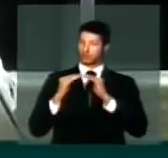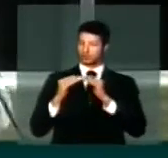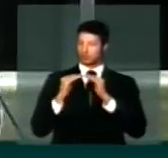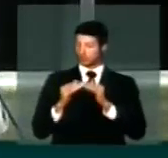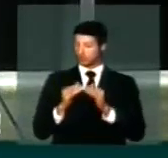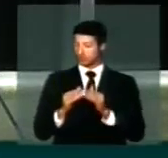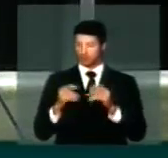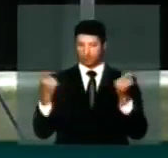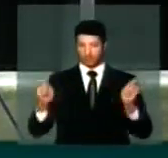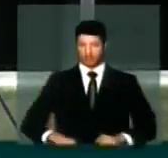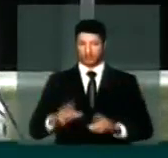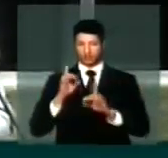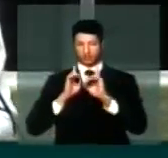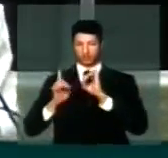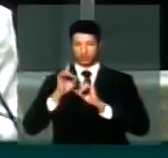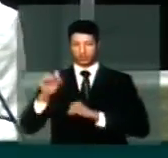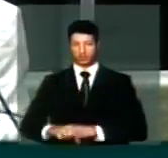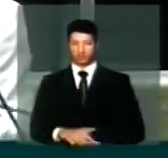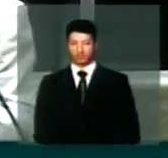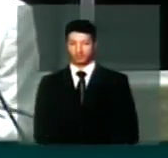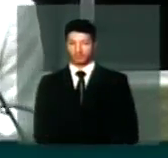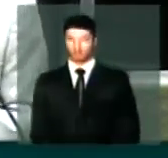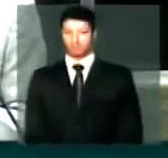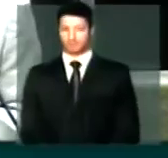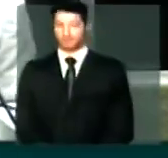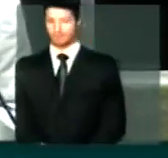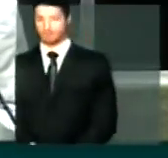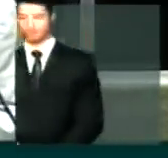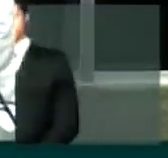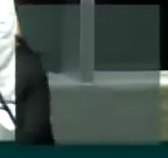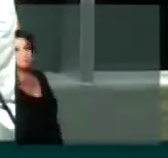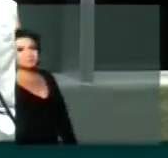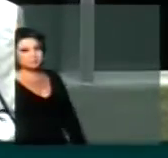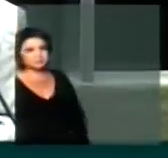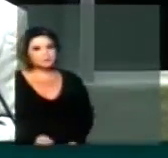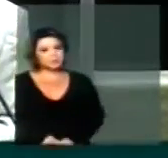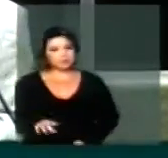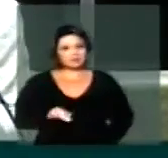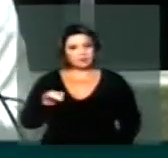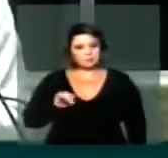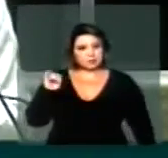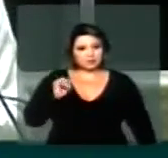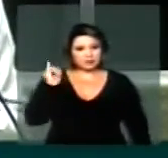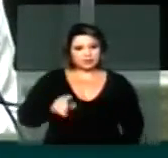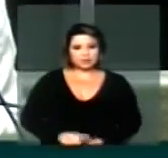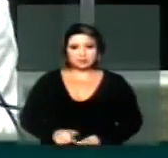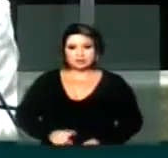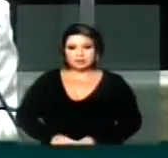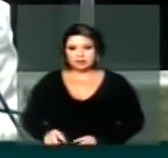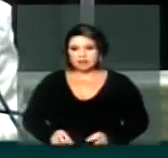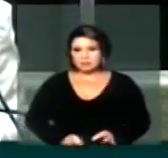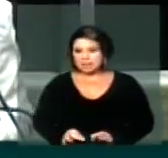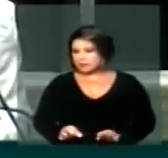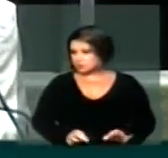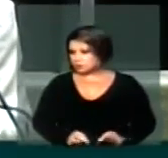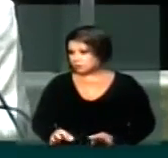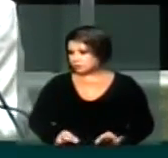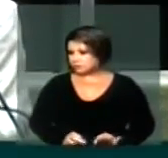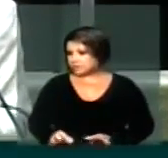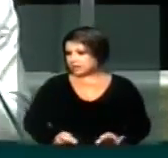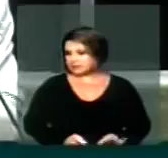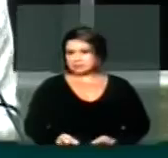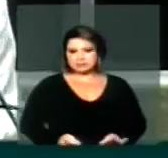democrática precisa ser discutida aqui, sim. Isso é fundamental, porque se antigamente se dizia quem manda